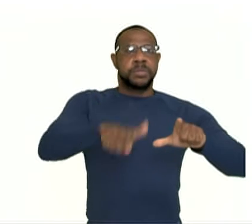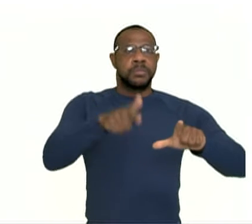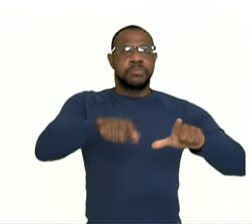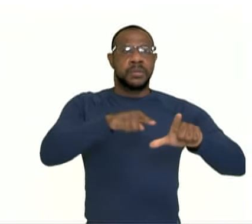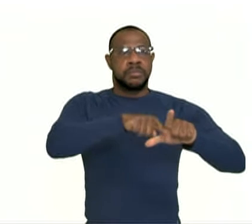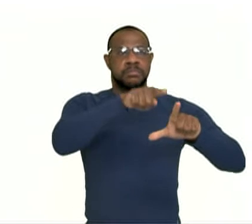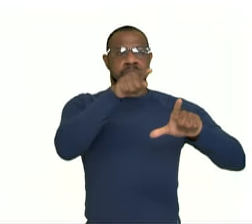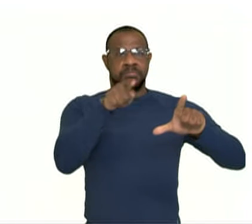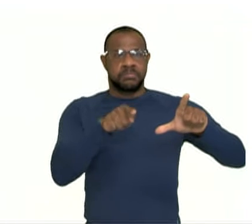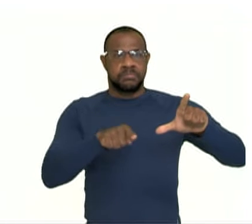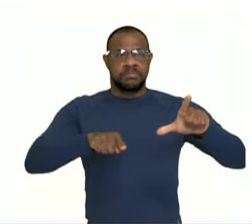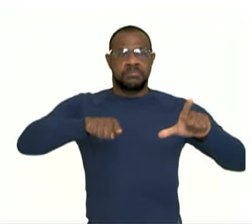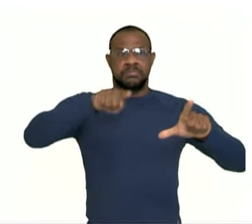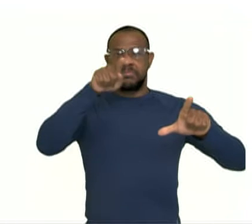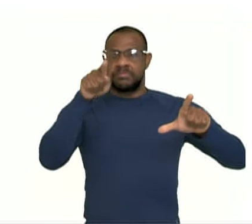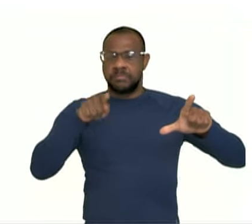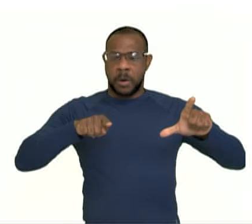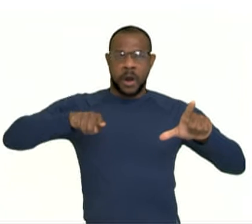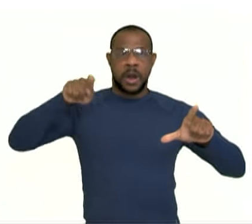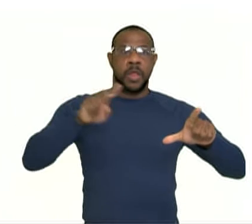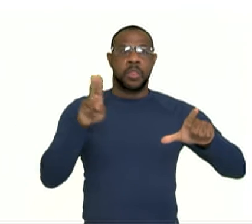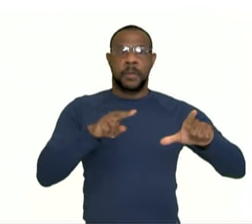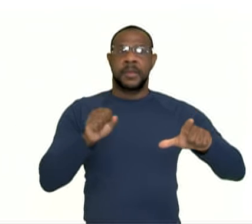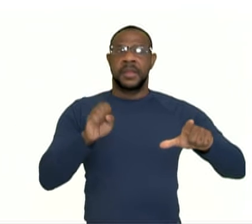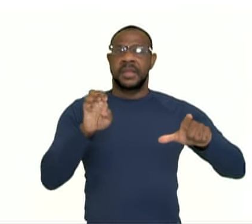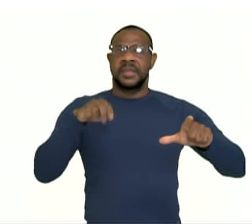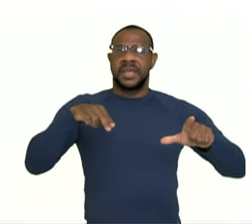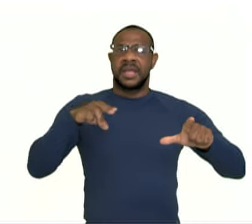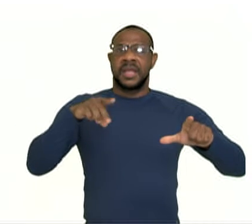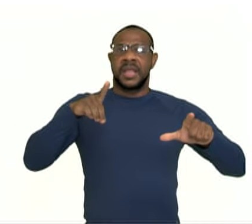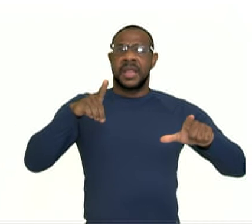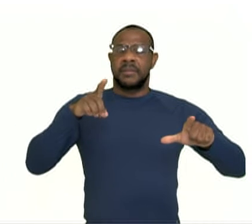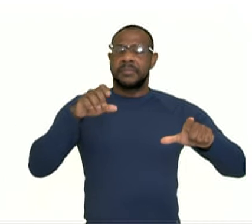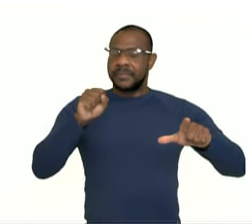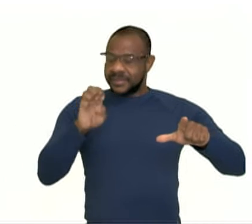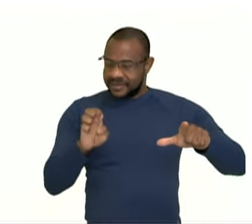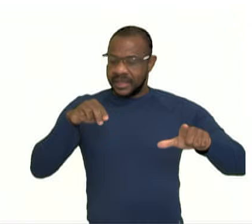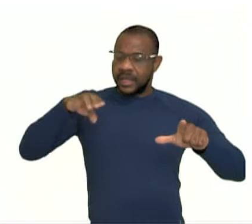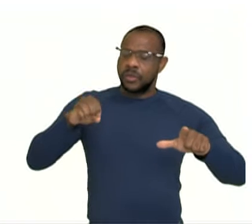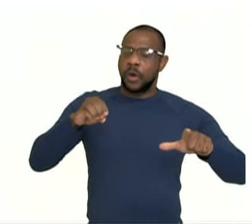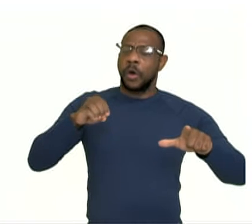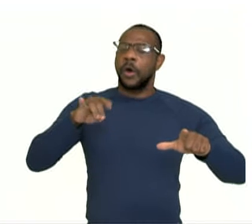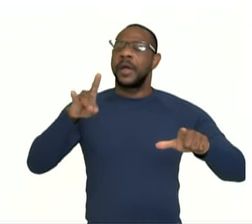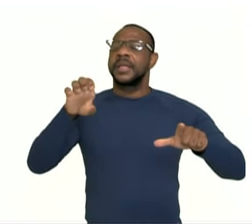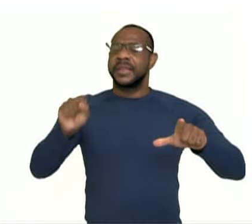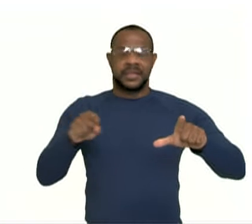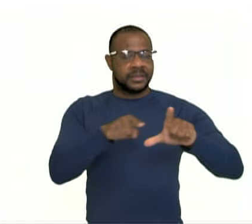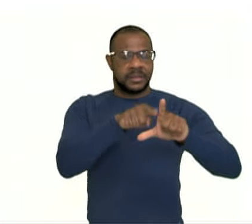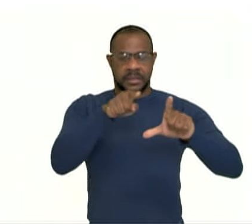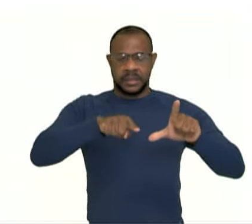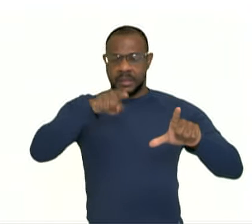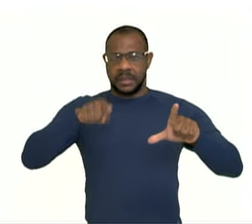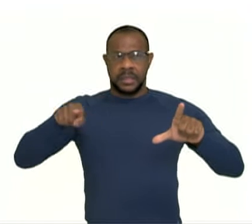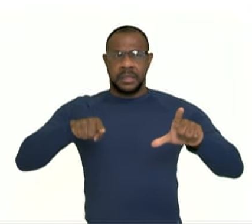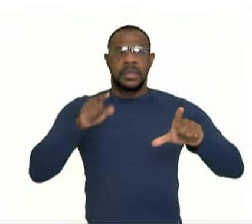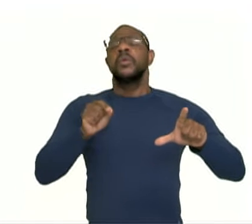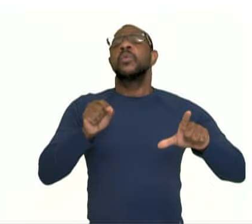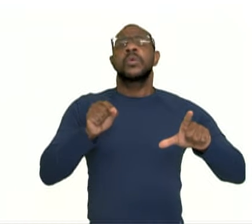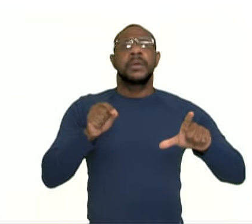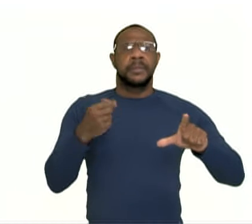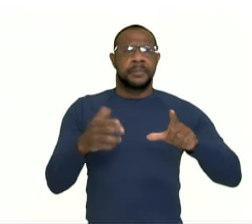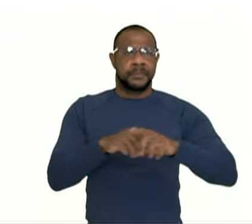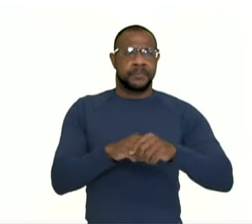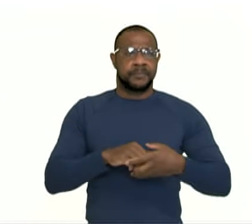ela também é chamada de senoide, tá? E em relação à periodicidade dessa função